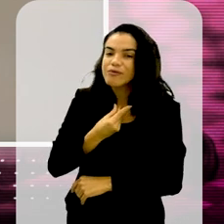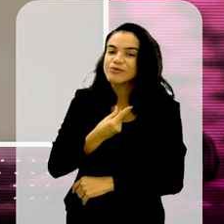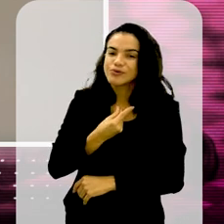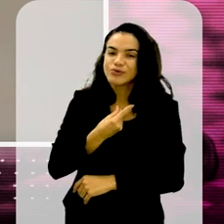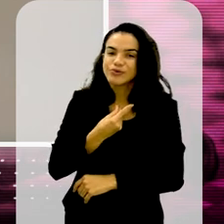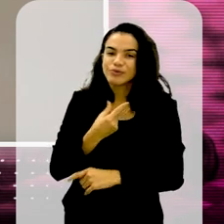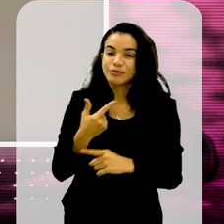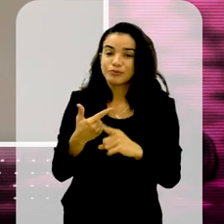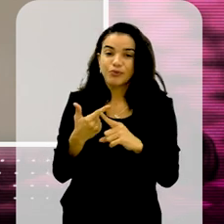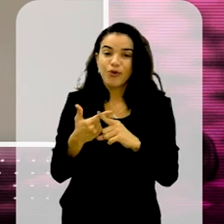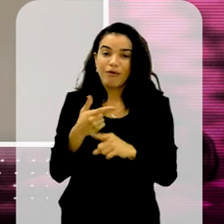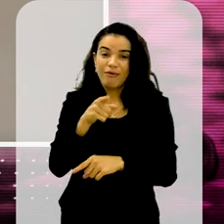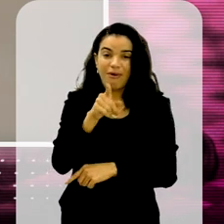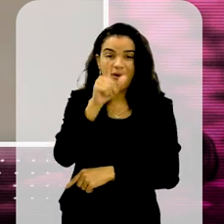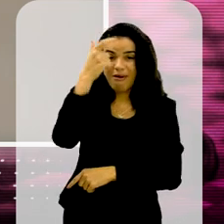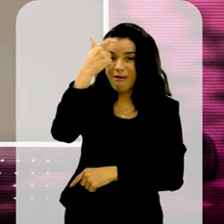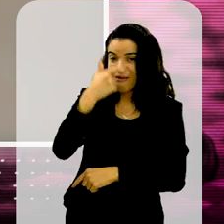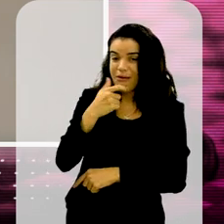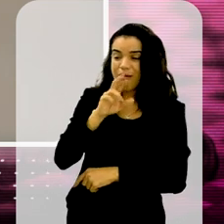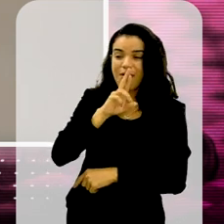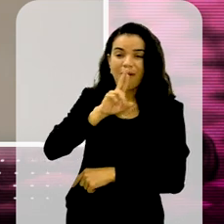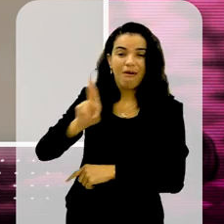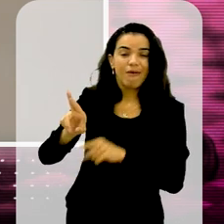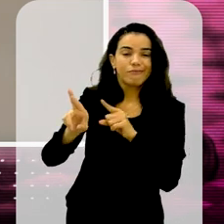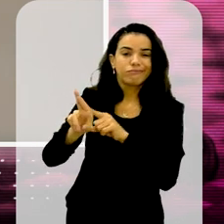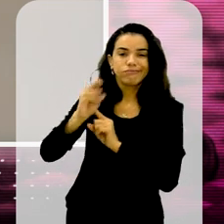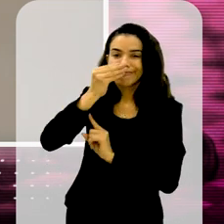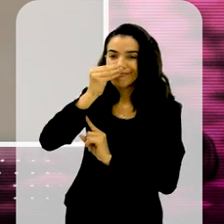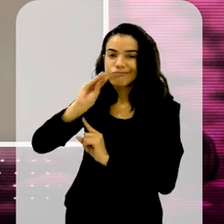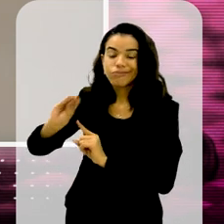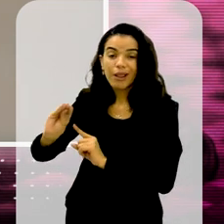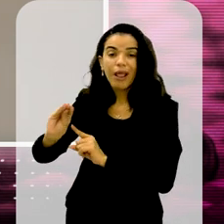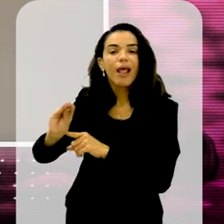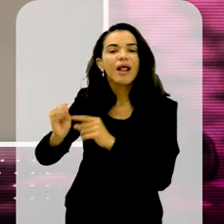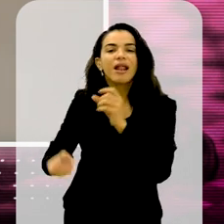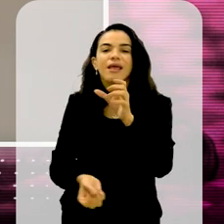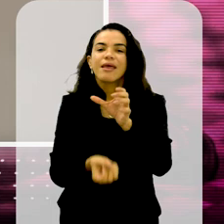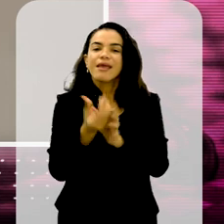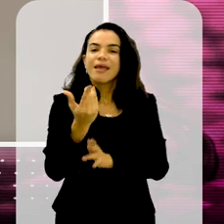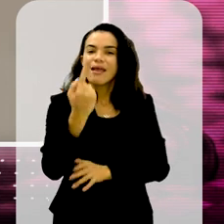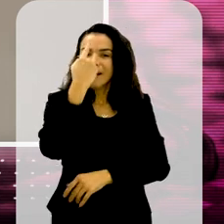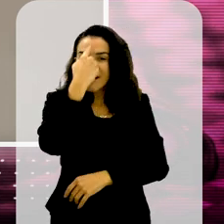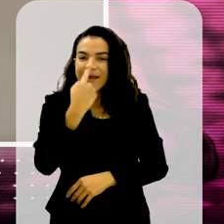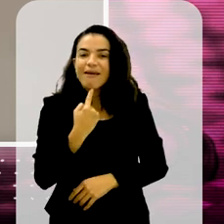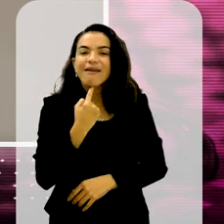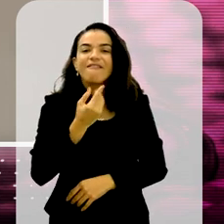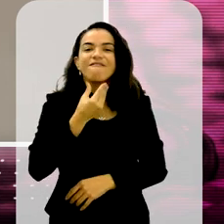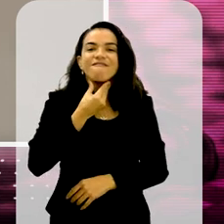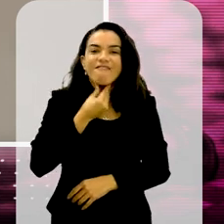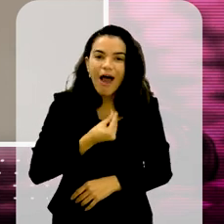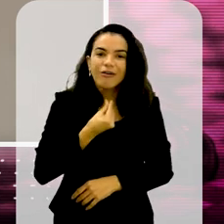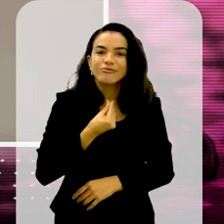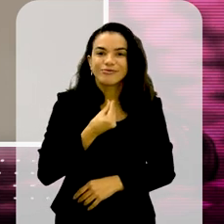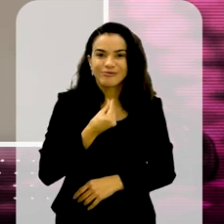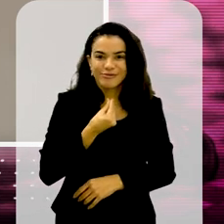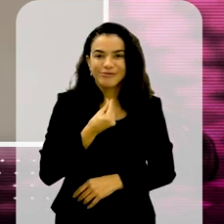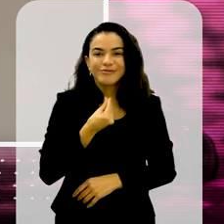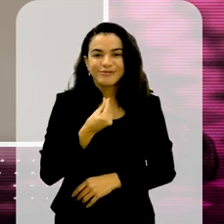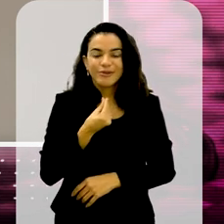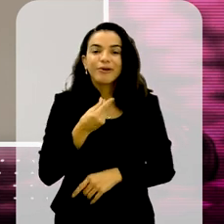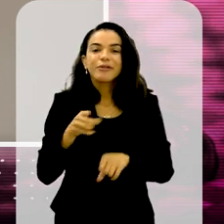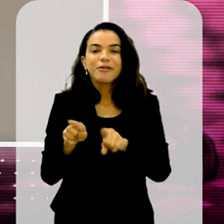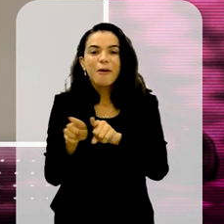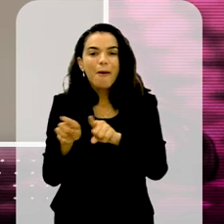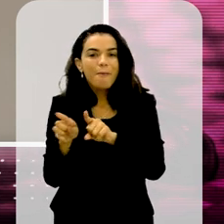que ele não tem retorno dessa vítima, ele não é respondido, né, vamos assim dizer, ele começa a